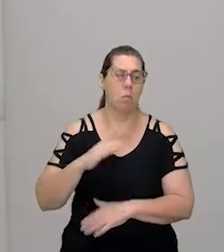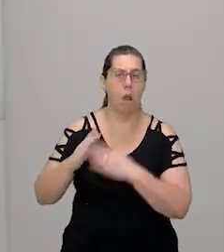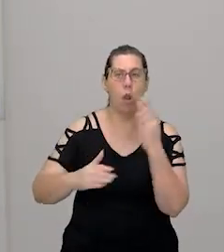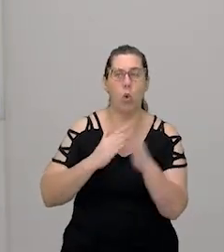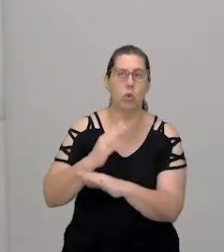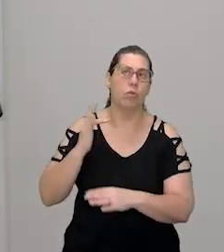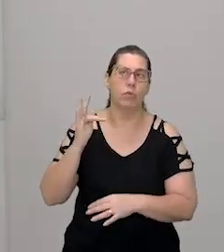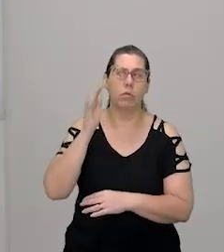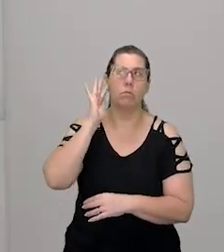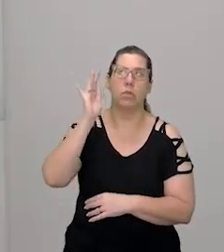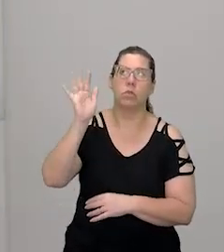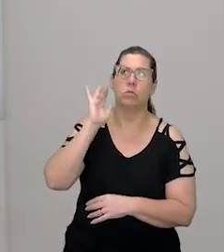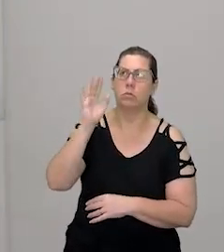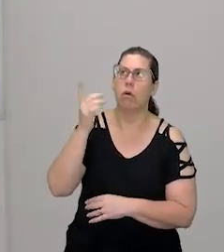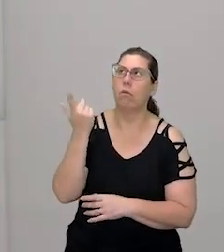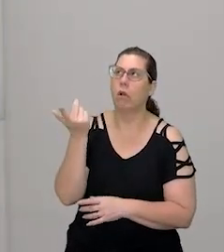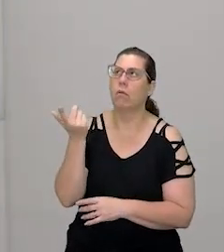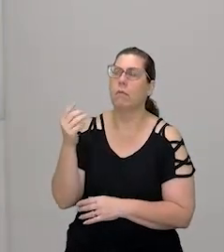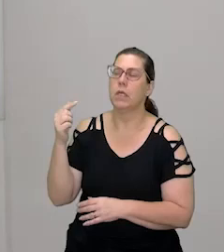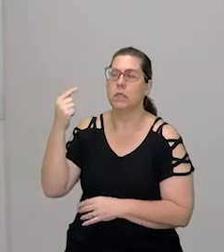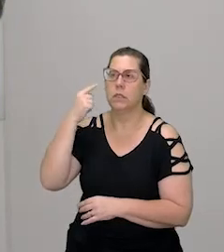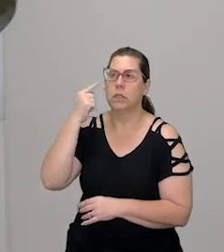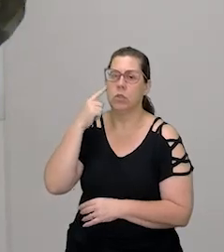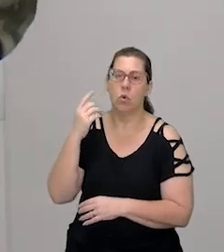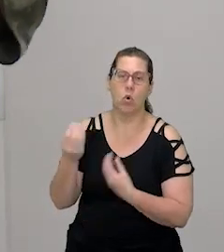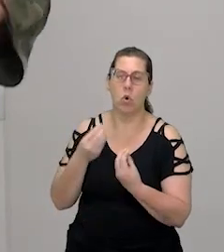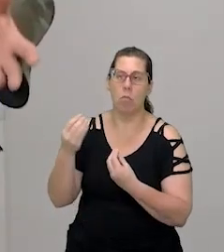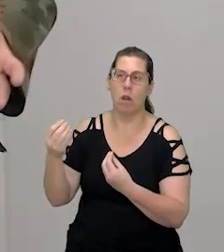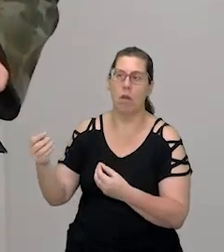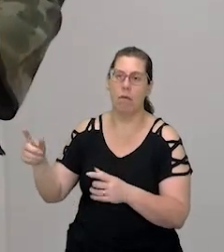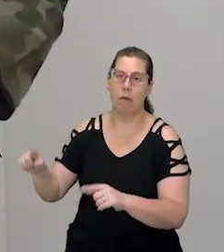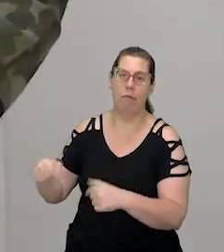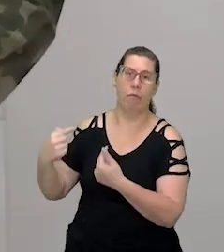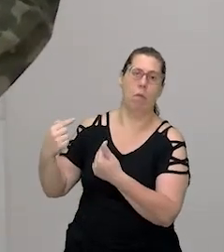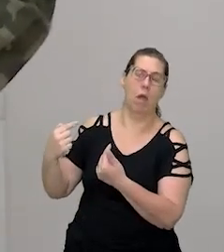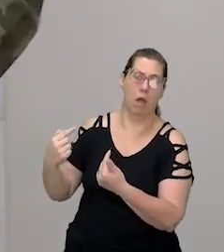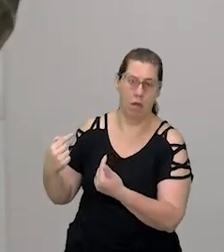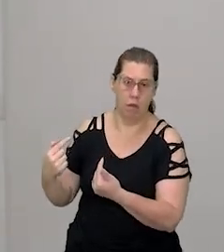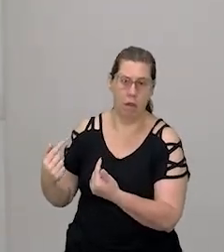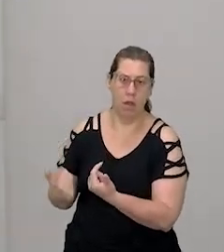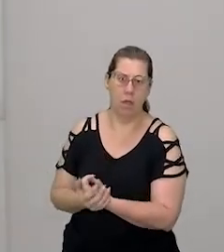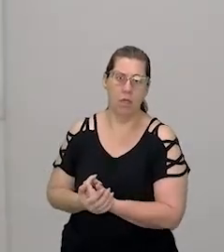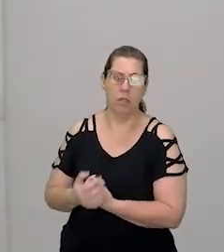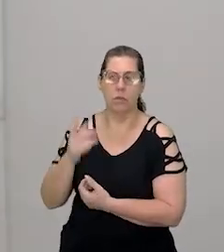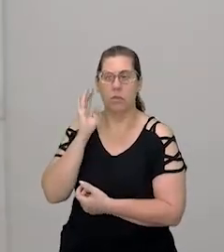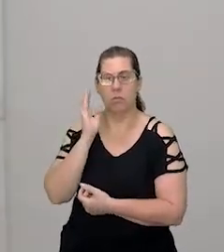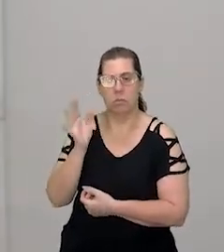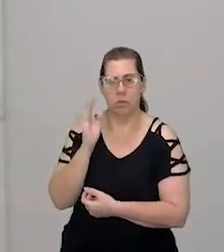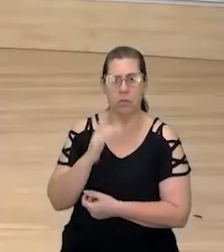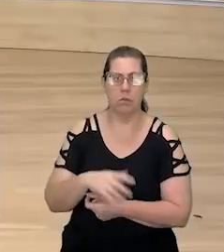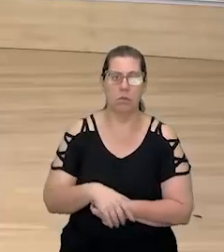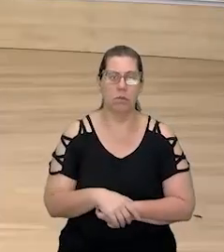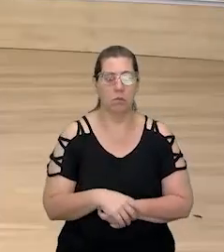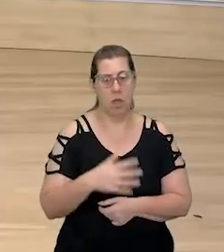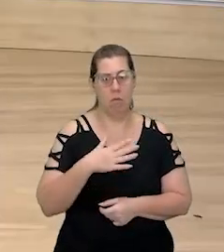eu tô imaginando que ela vai me atacar de algumas formas. Né? É. Então, eu fiquei na minha posição aqui, vou um